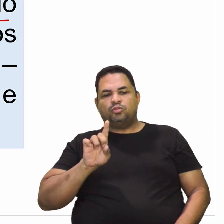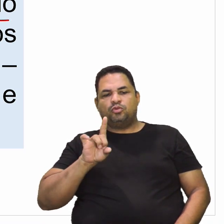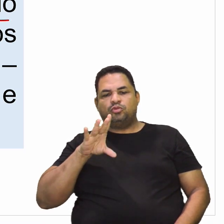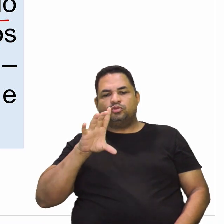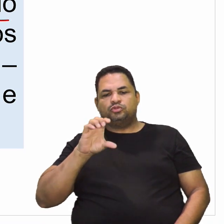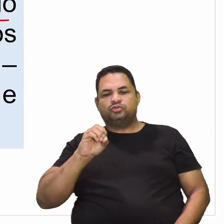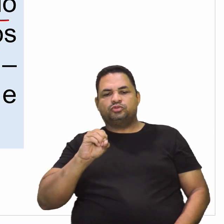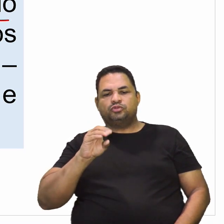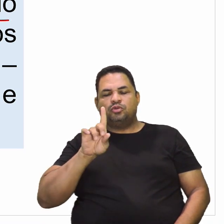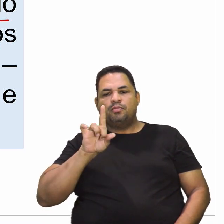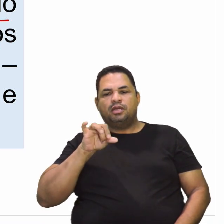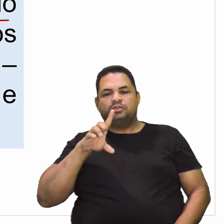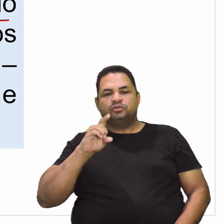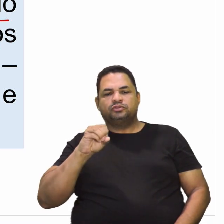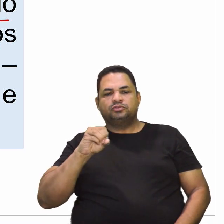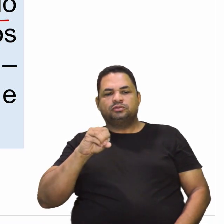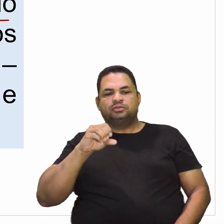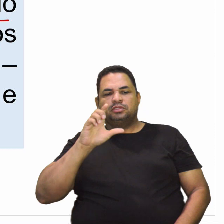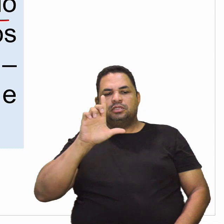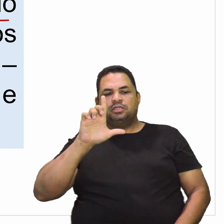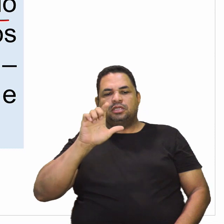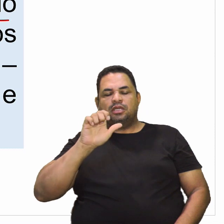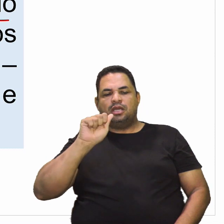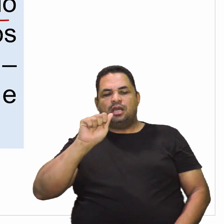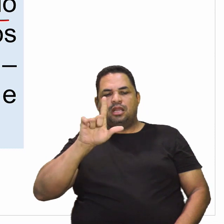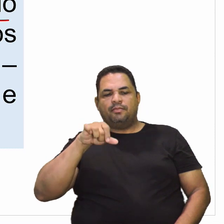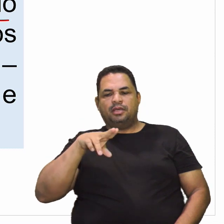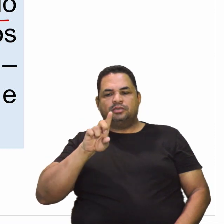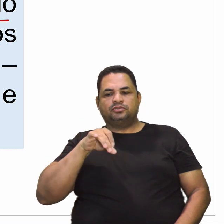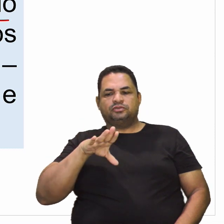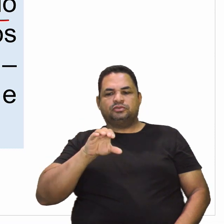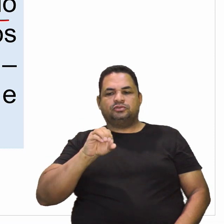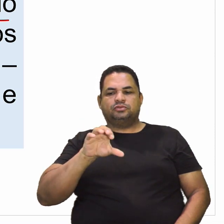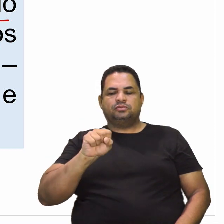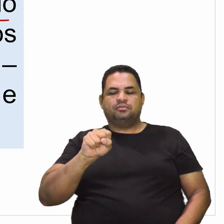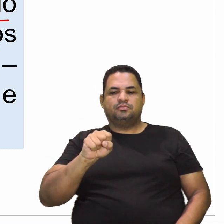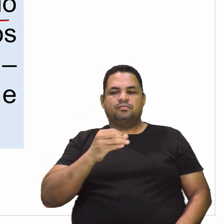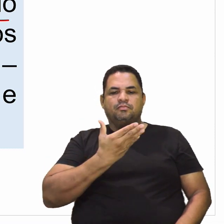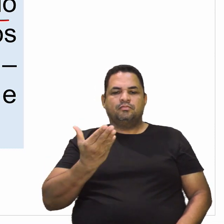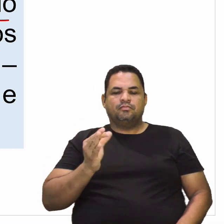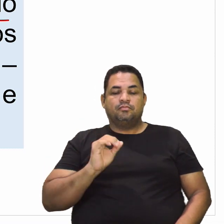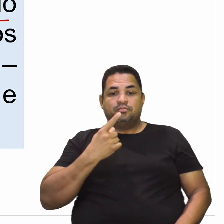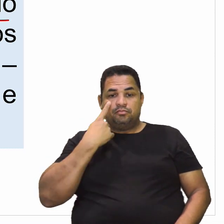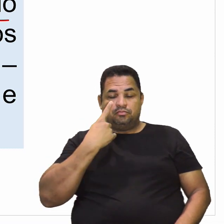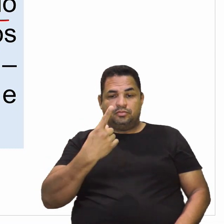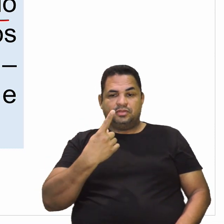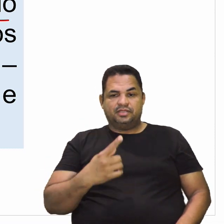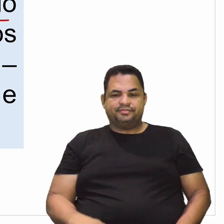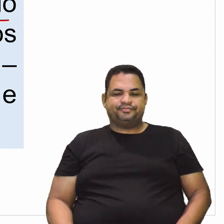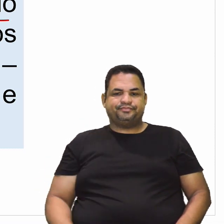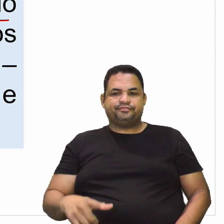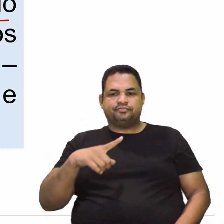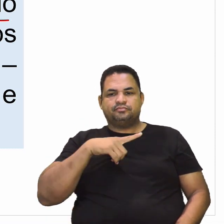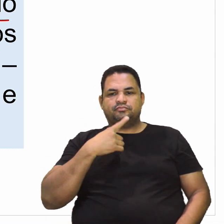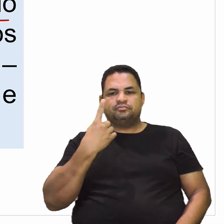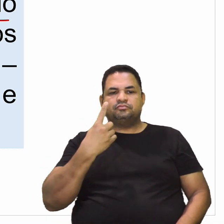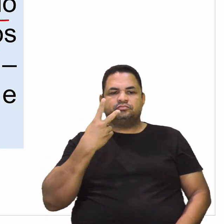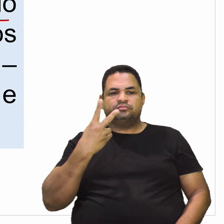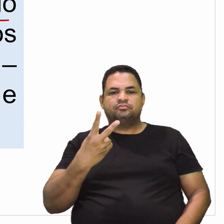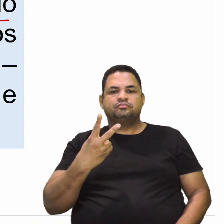burgúndios, lombardos e alamanos. Vejam só, eu tenho